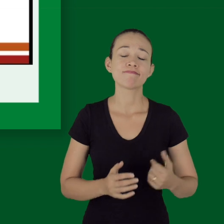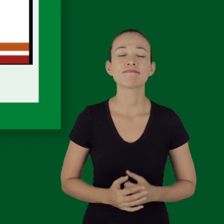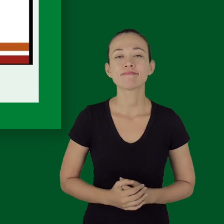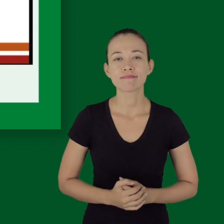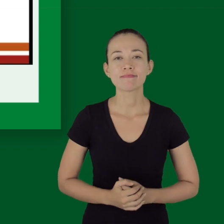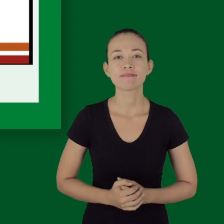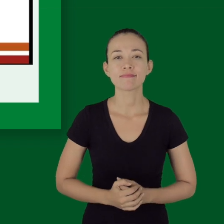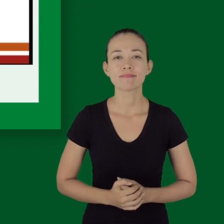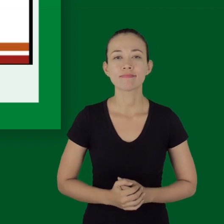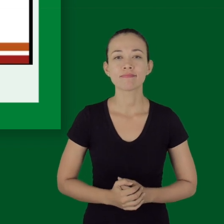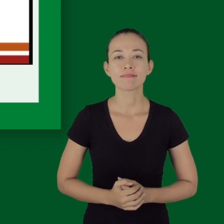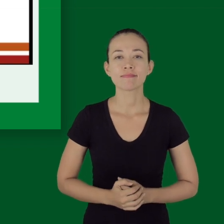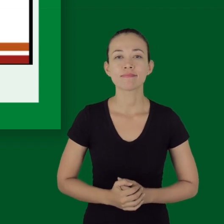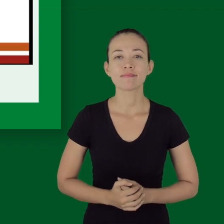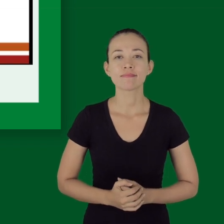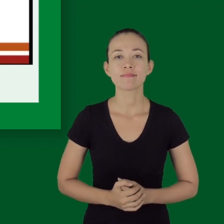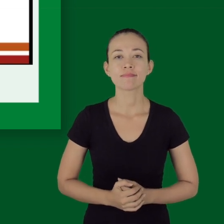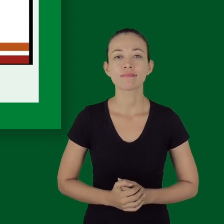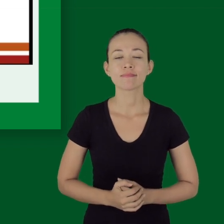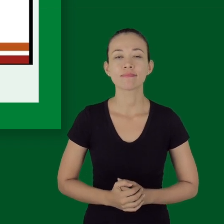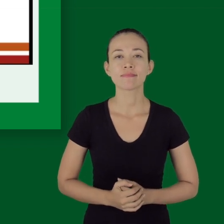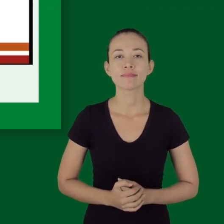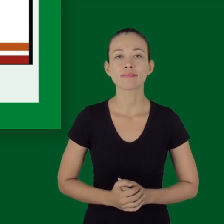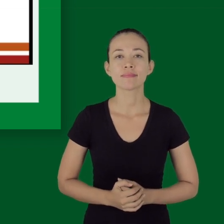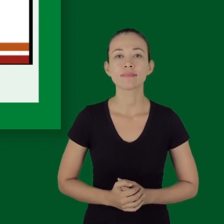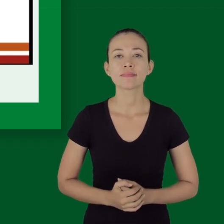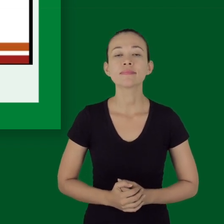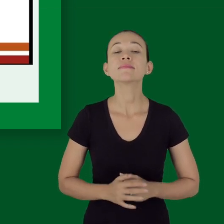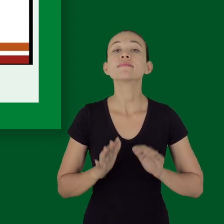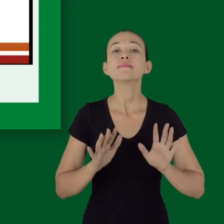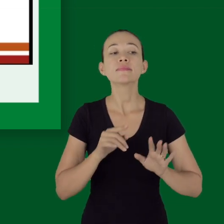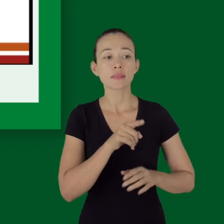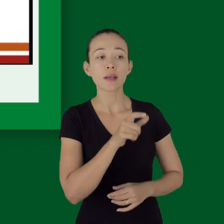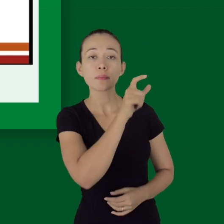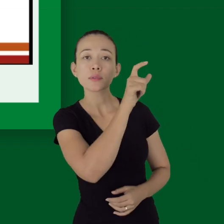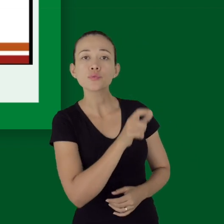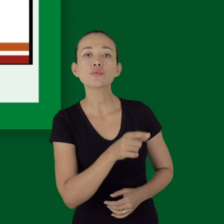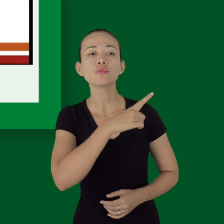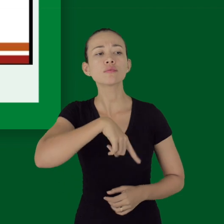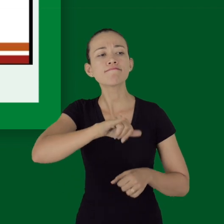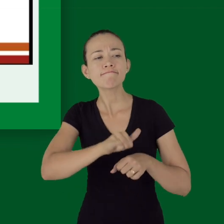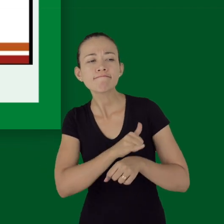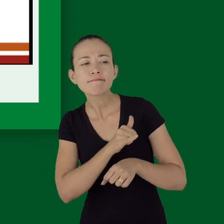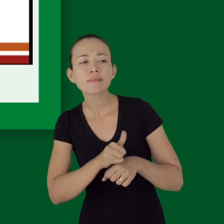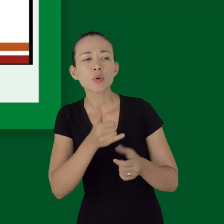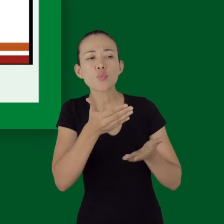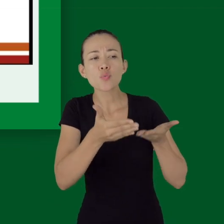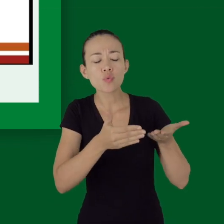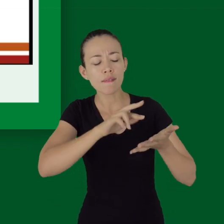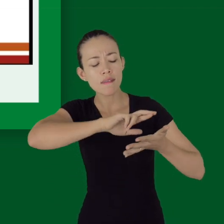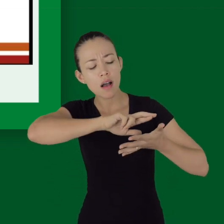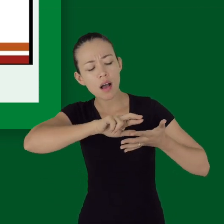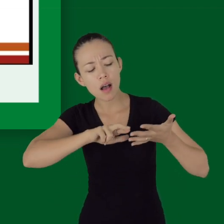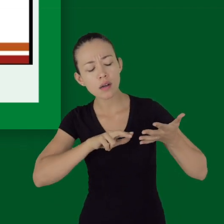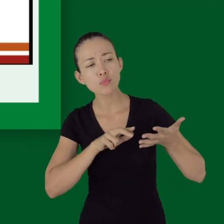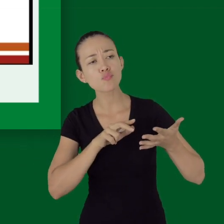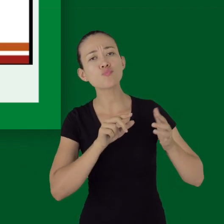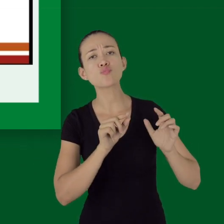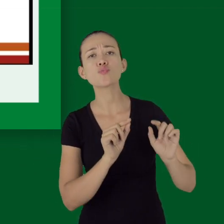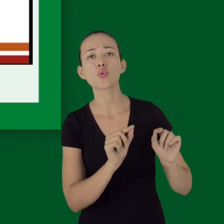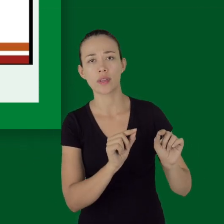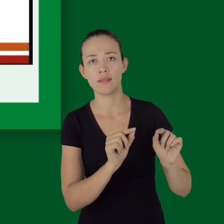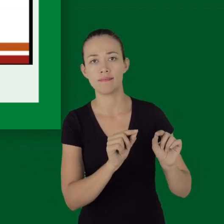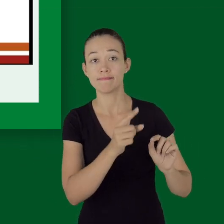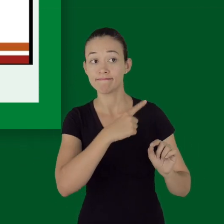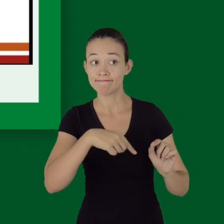gente vai abordar esse paciente? Qual é essa abordagem, esse sequenciamento? Precisa ter atenção em relação a todo esse